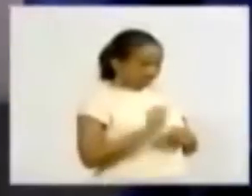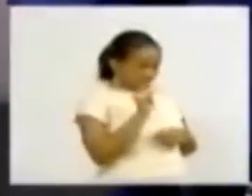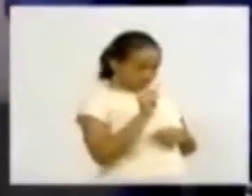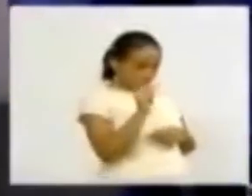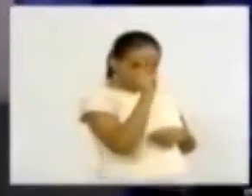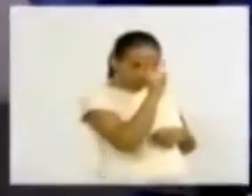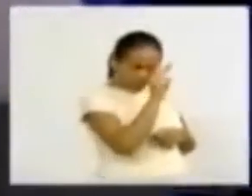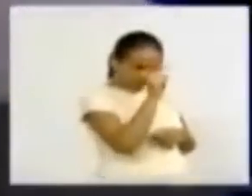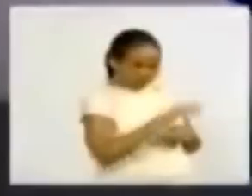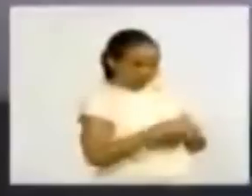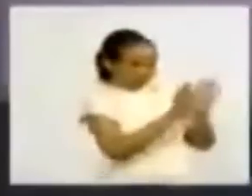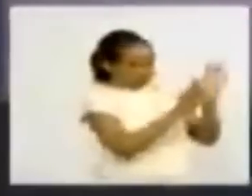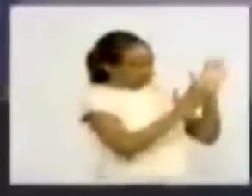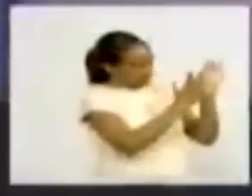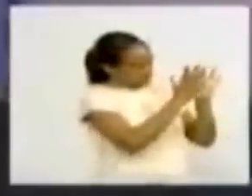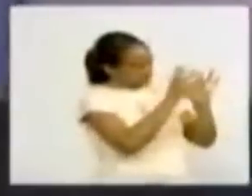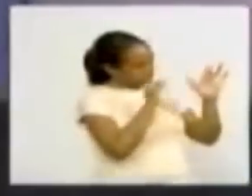Olhe para Jesus.